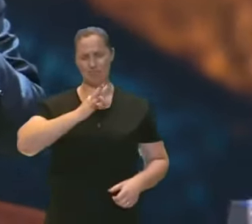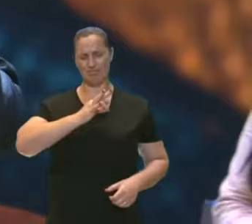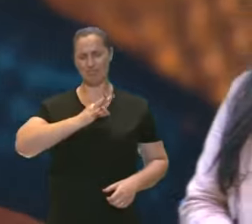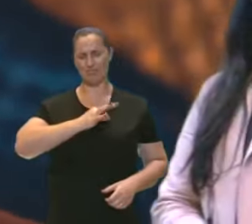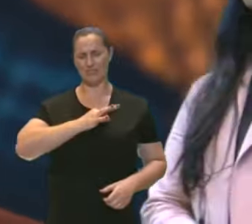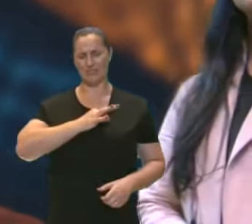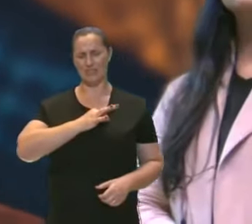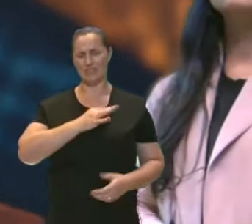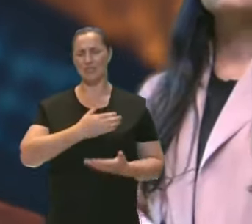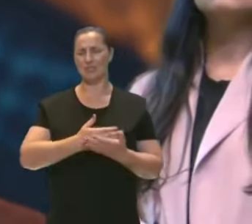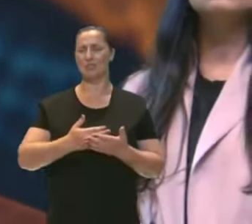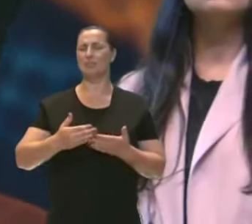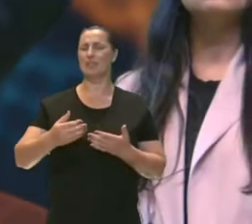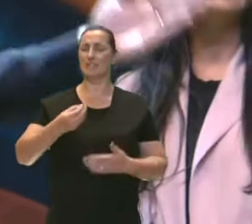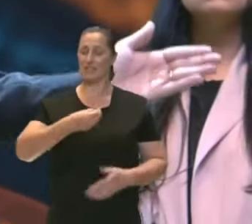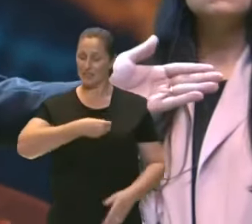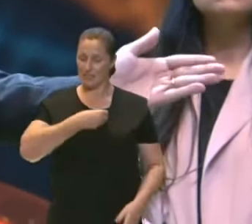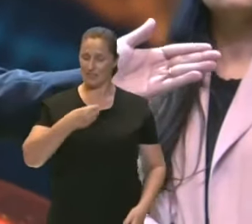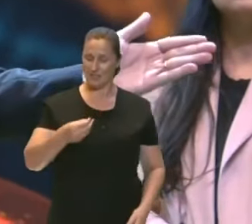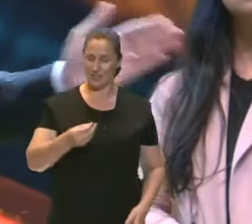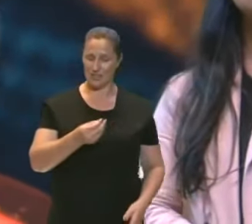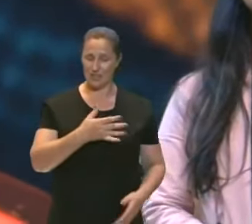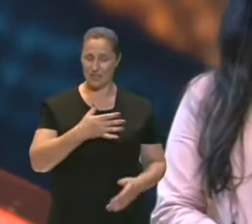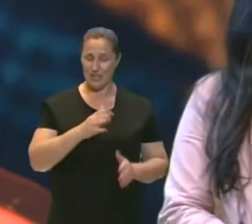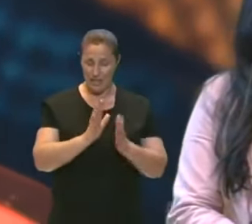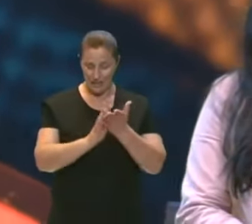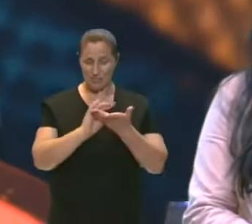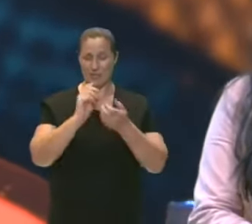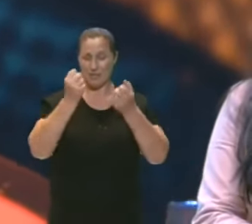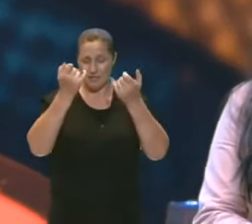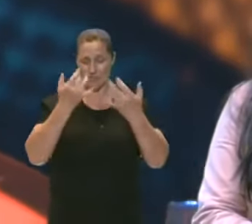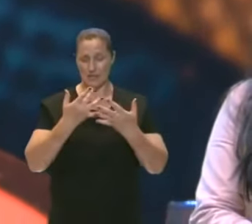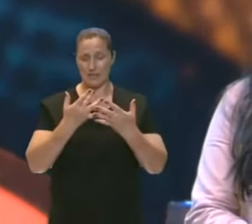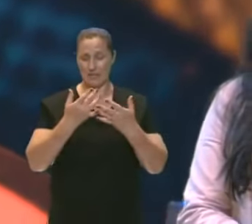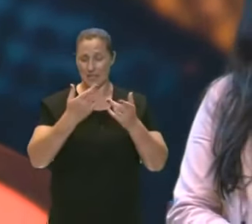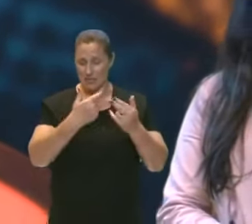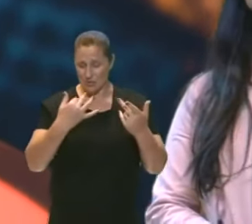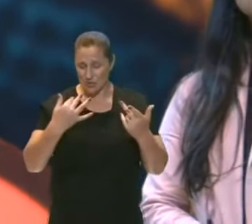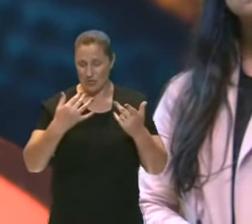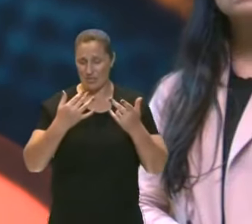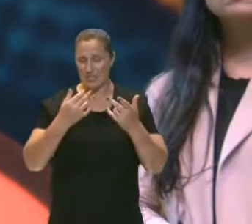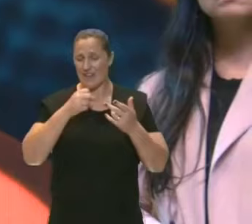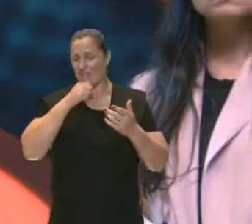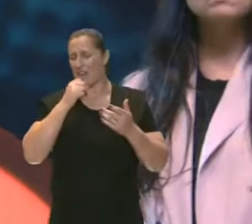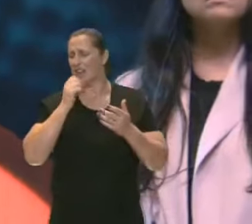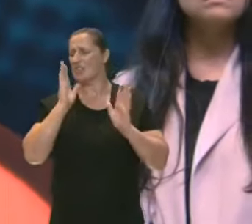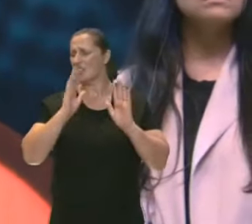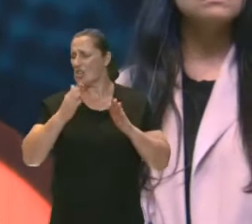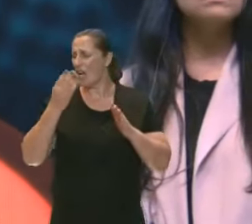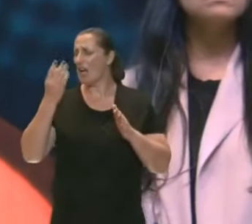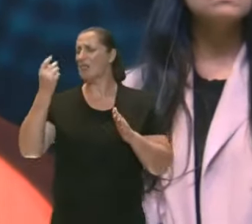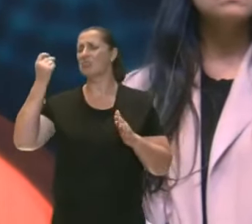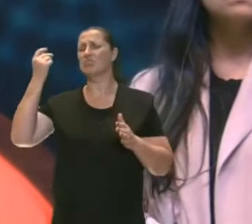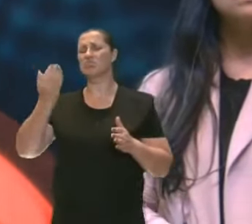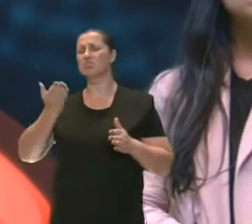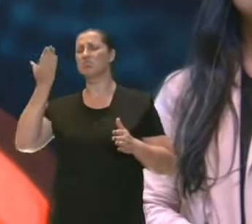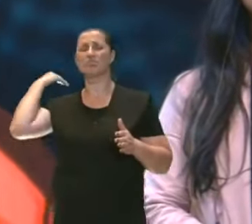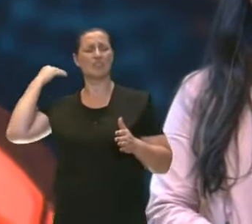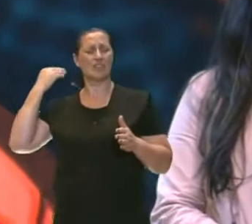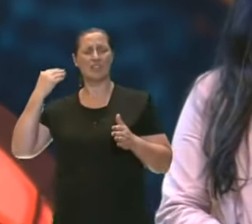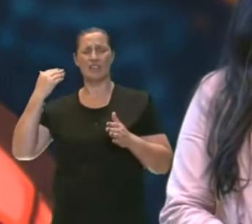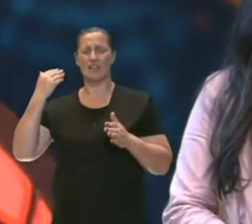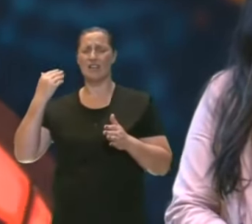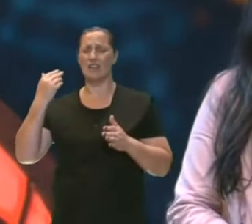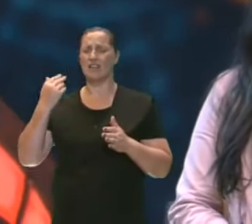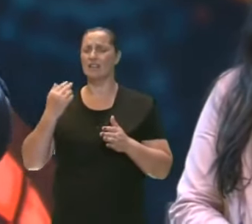diz que as coisas velhas já passaram e que tudo se faz novo em Cristo Jesus. Então faz o